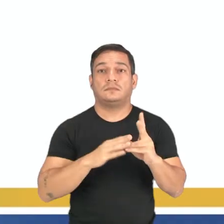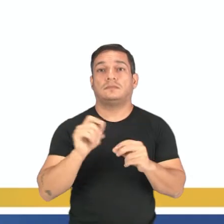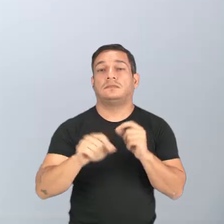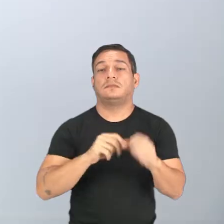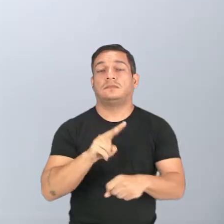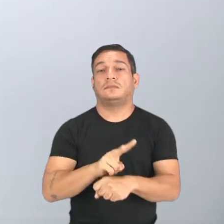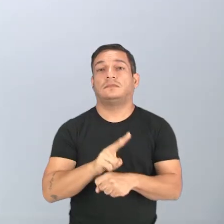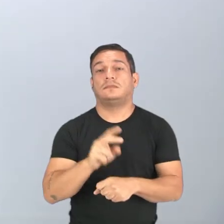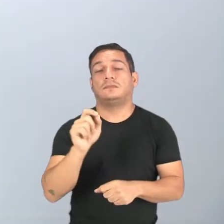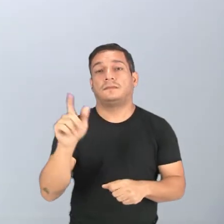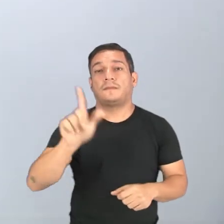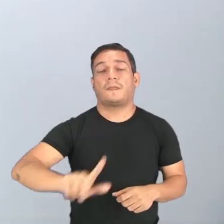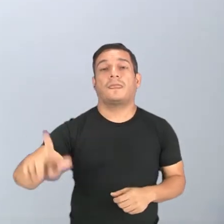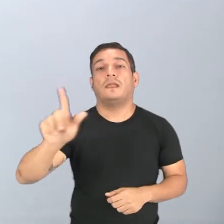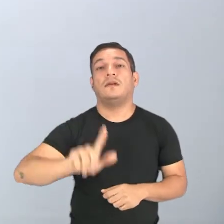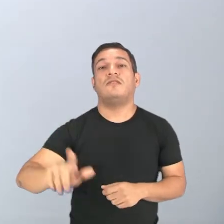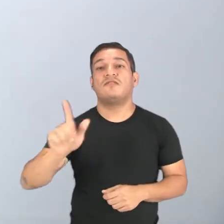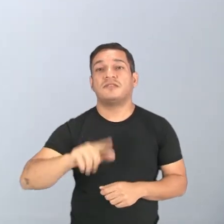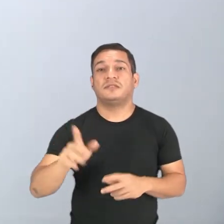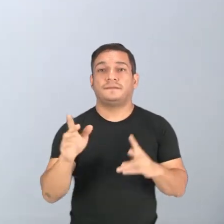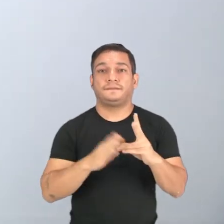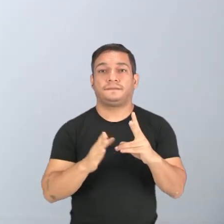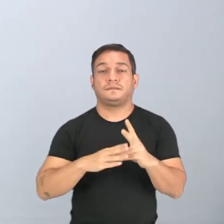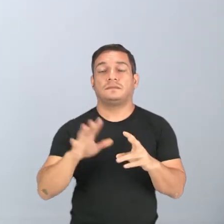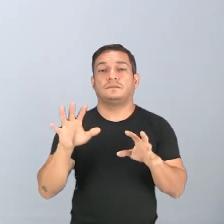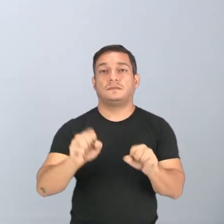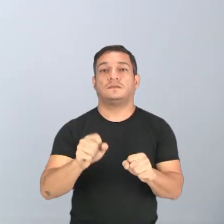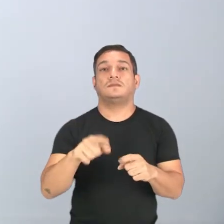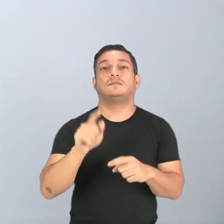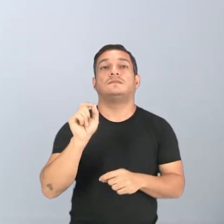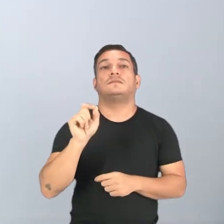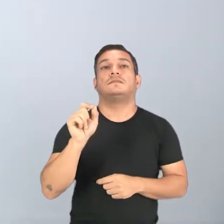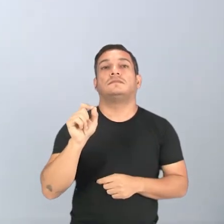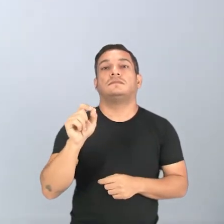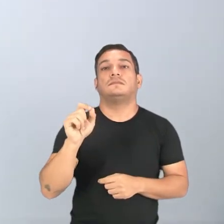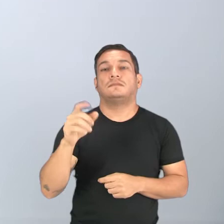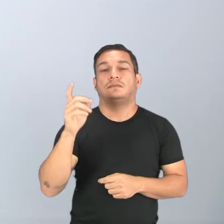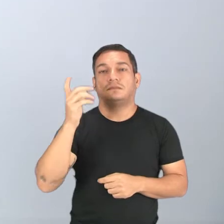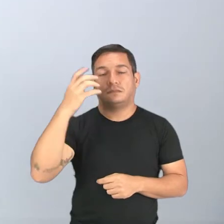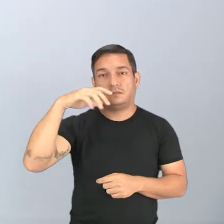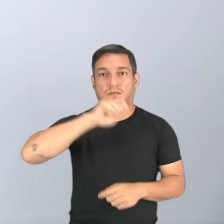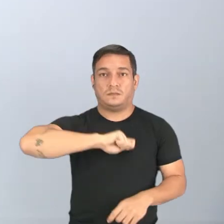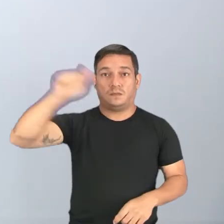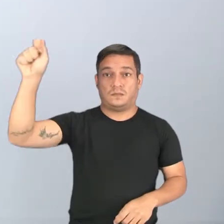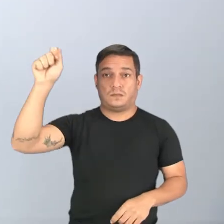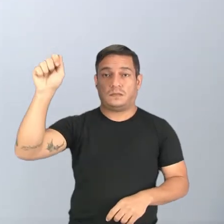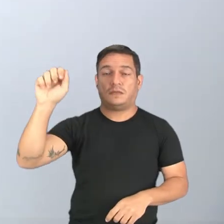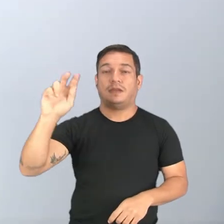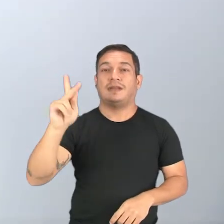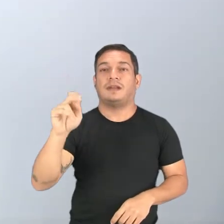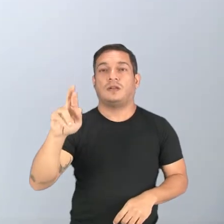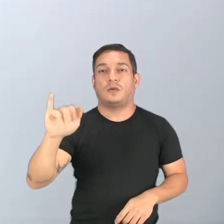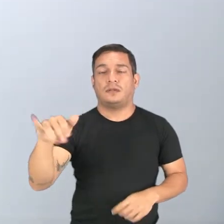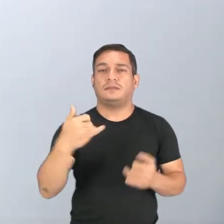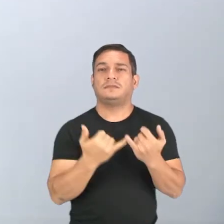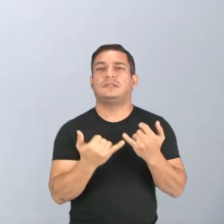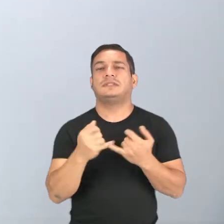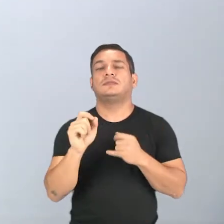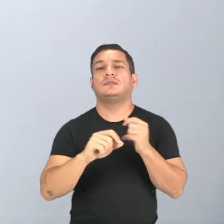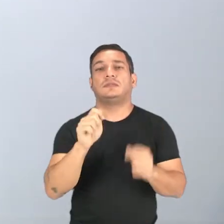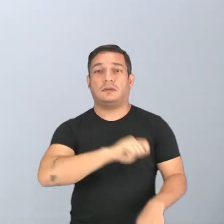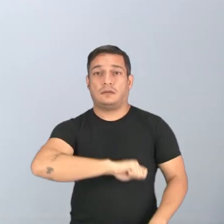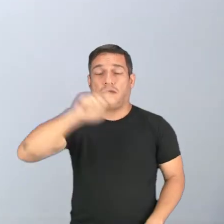era tratado nessa literatura como um indígena selvagem, ele era tratado como um cavaleiro, como um herói, ele era mais semelhante a